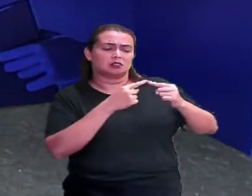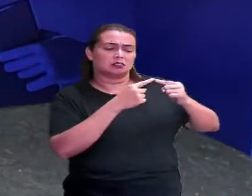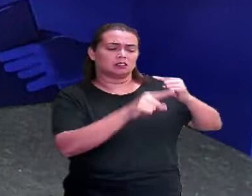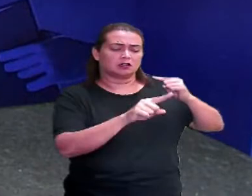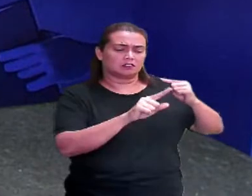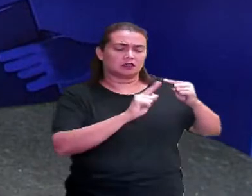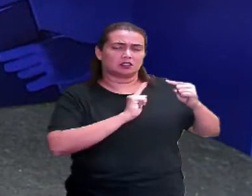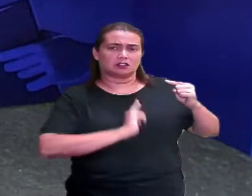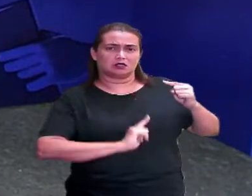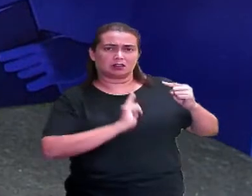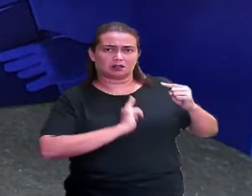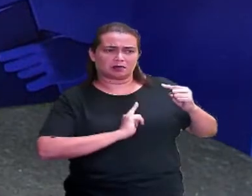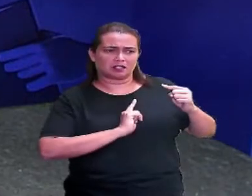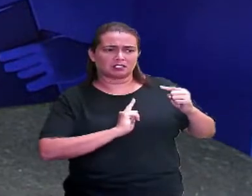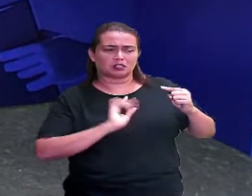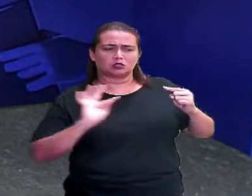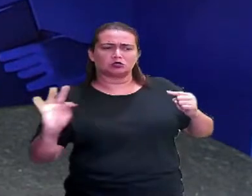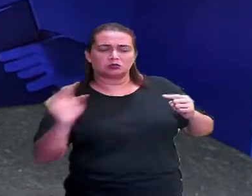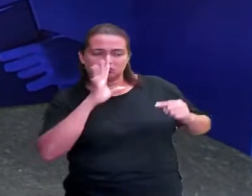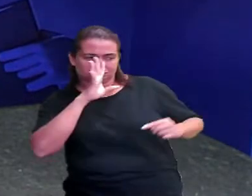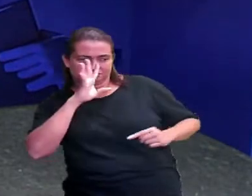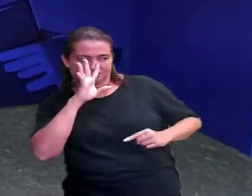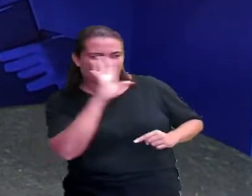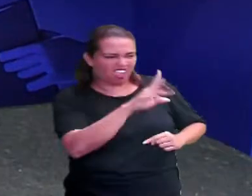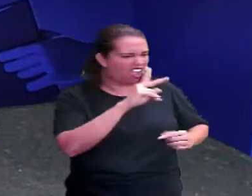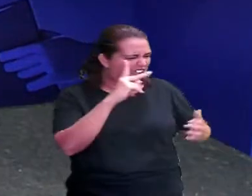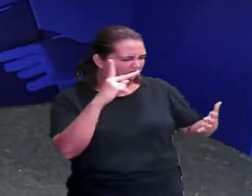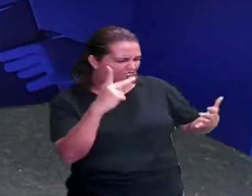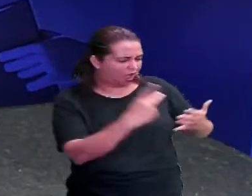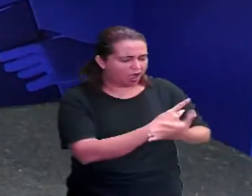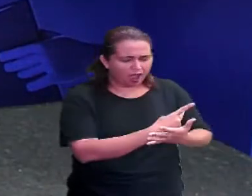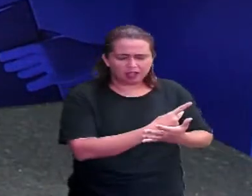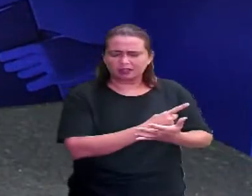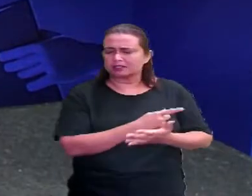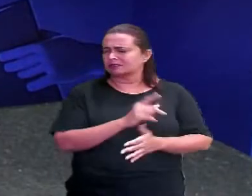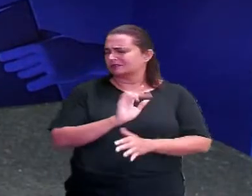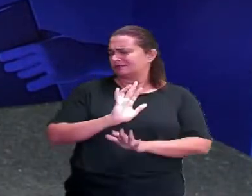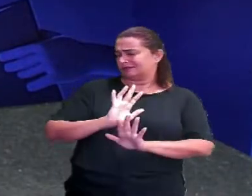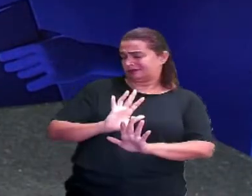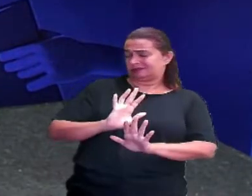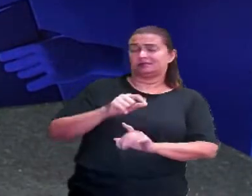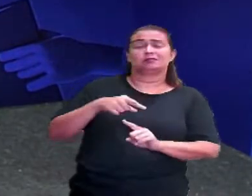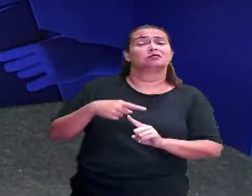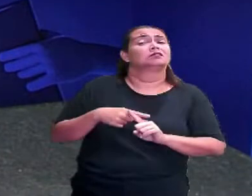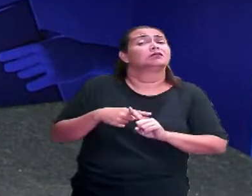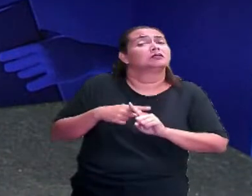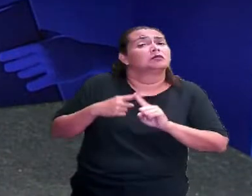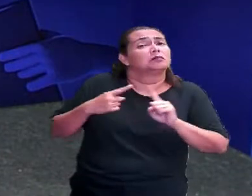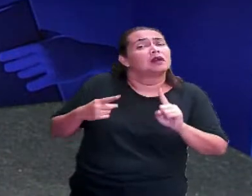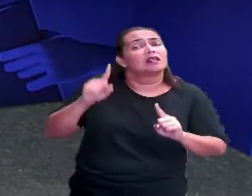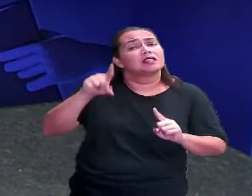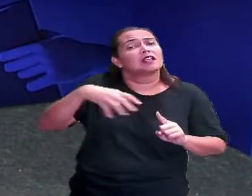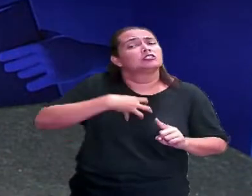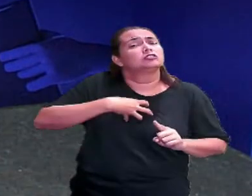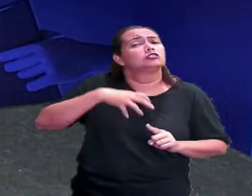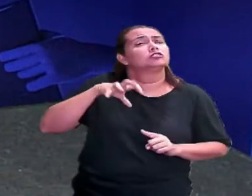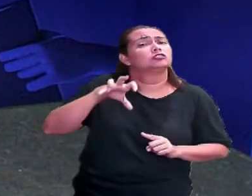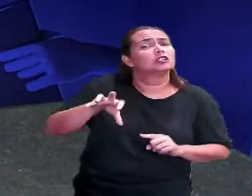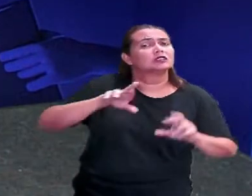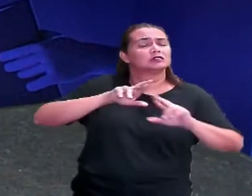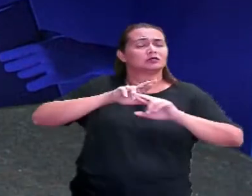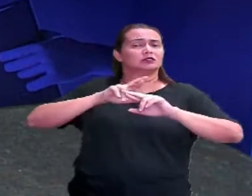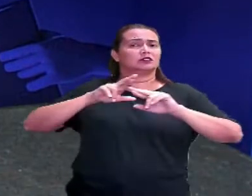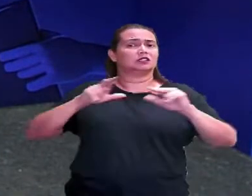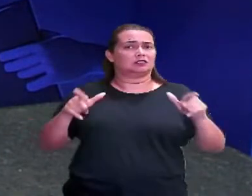erro, quando na verdade são formas distintas, são formas diferentes,